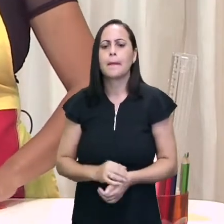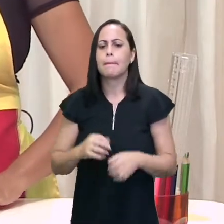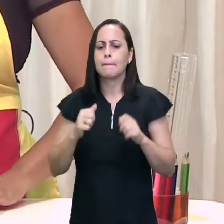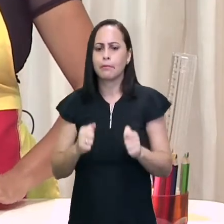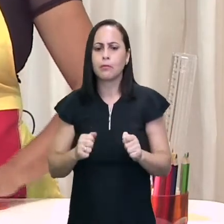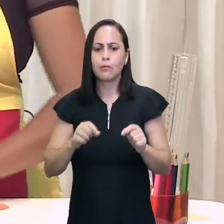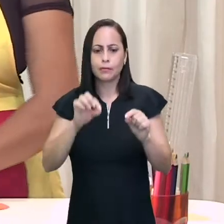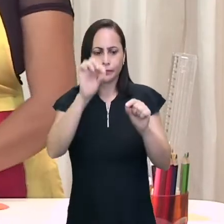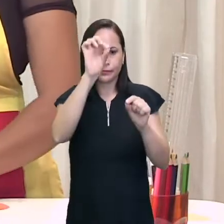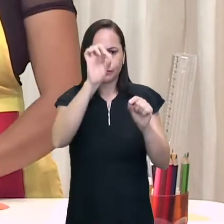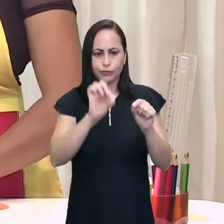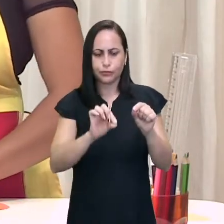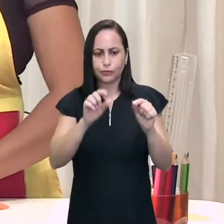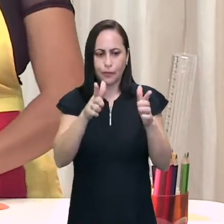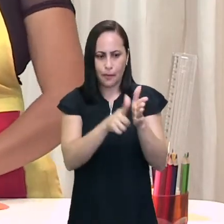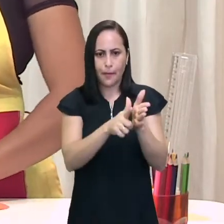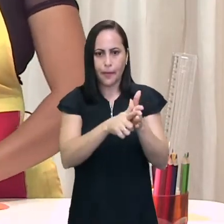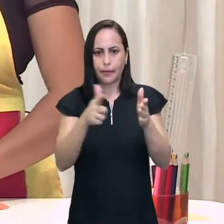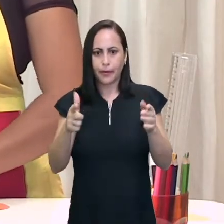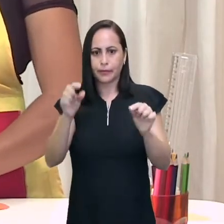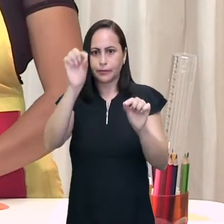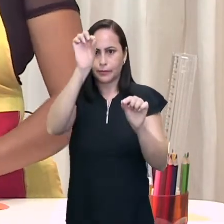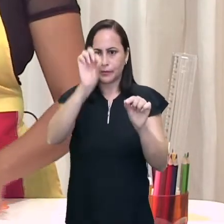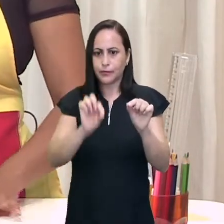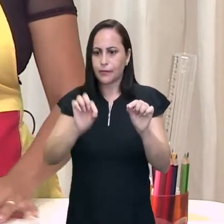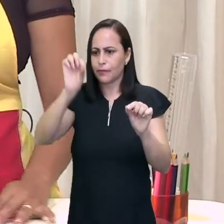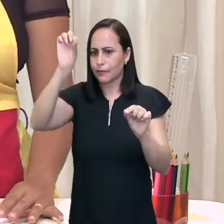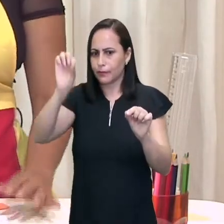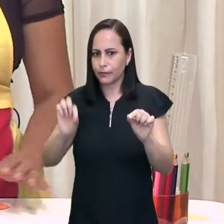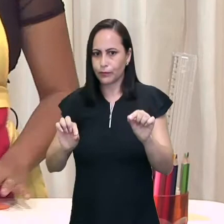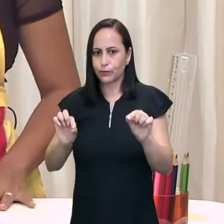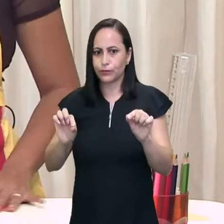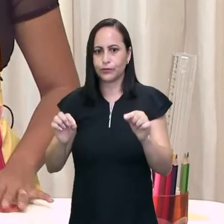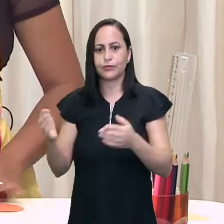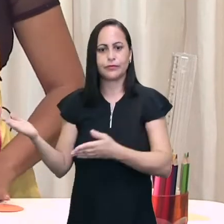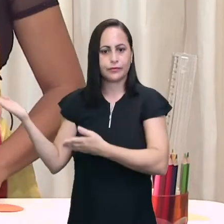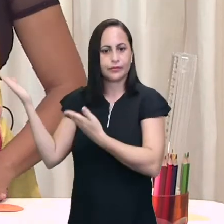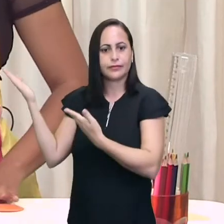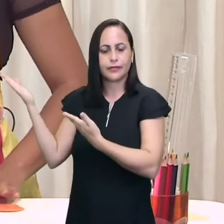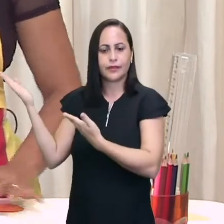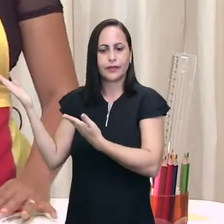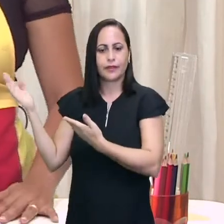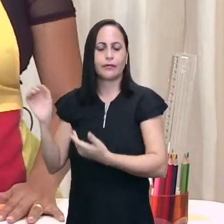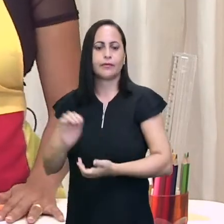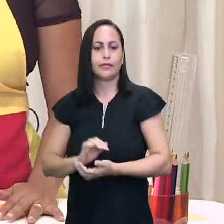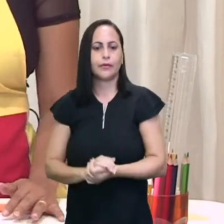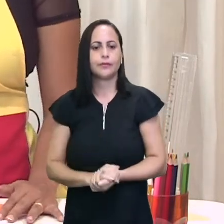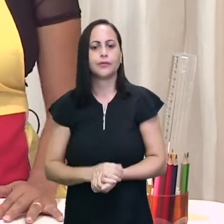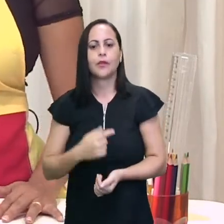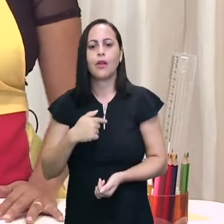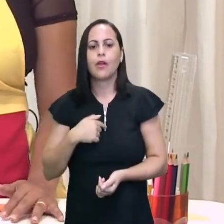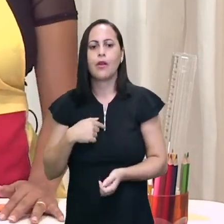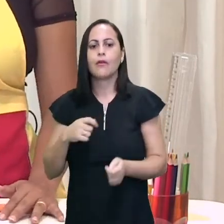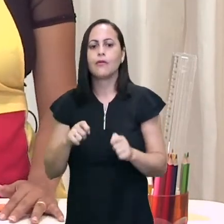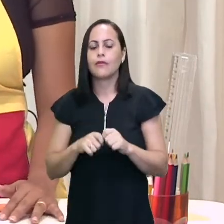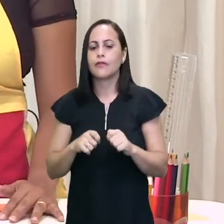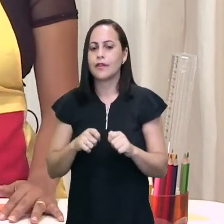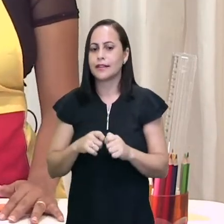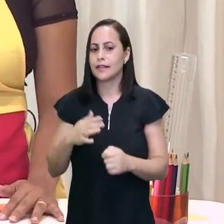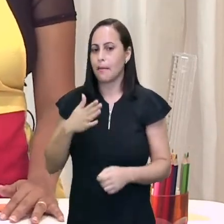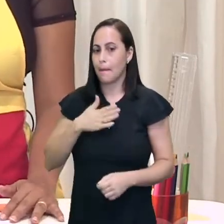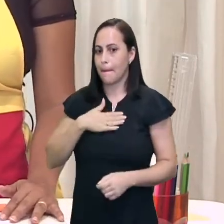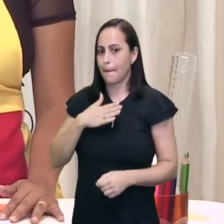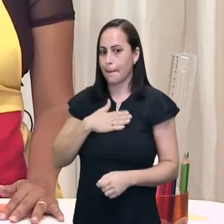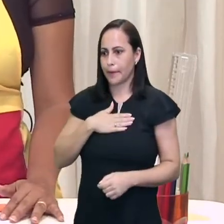essa cartela assim. Dessa forma. Eu vou montar a minha cartela e a Luciene